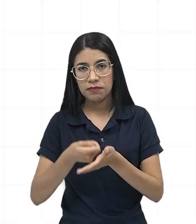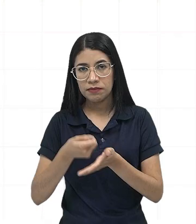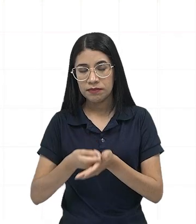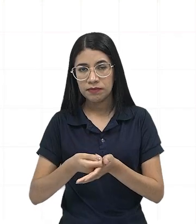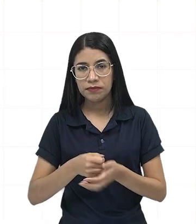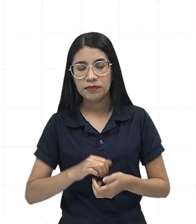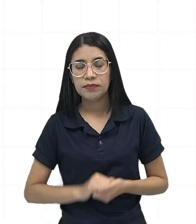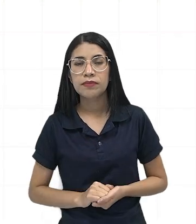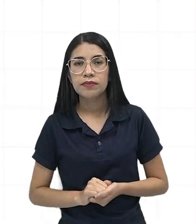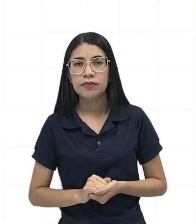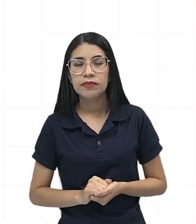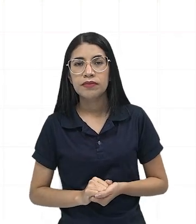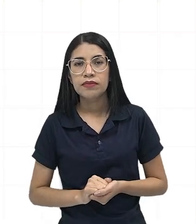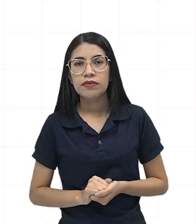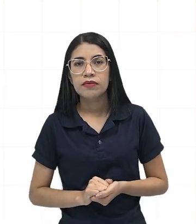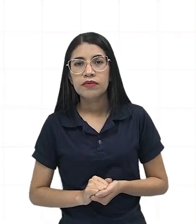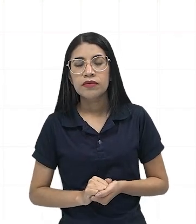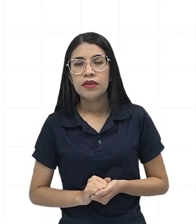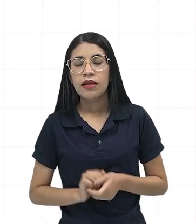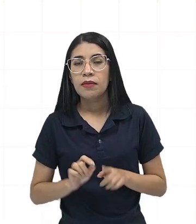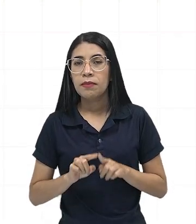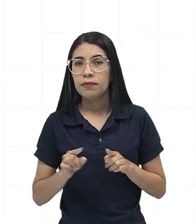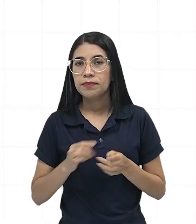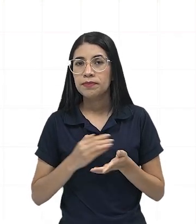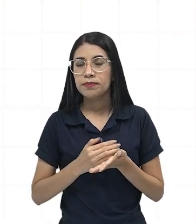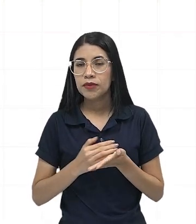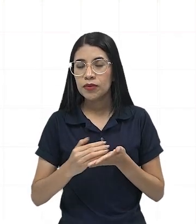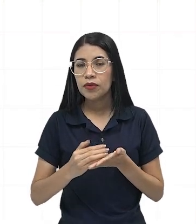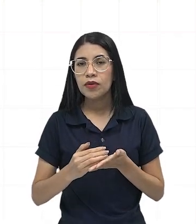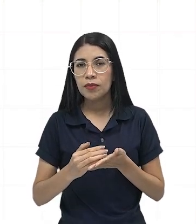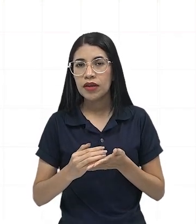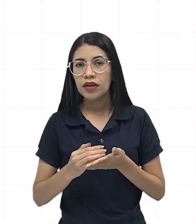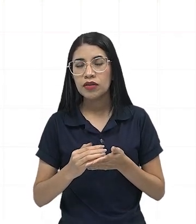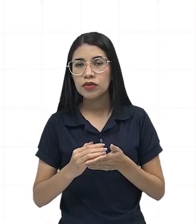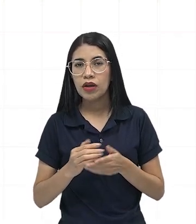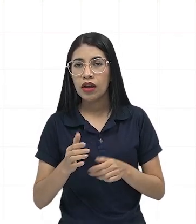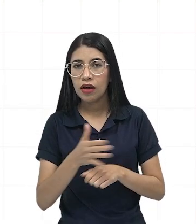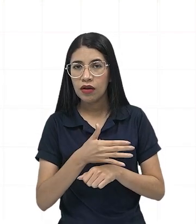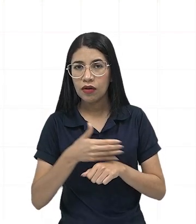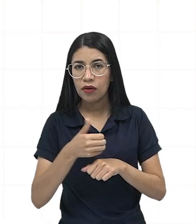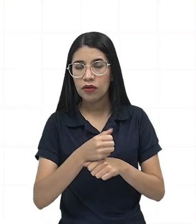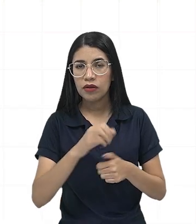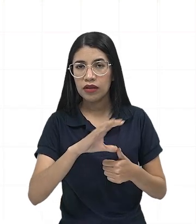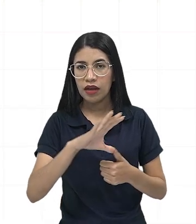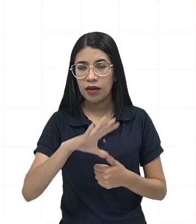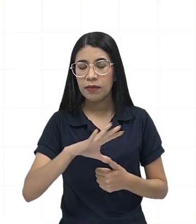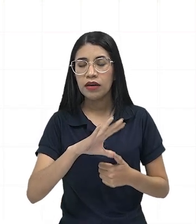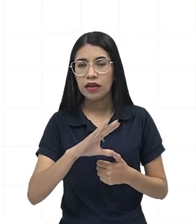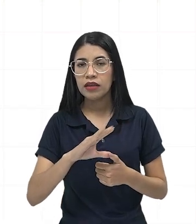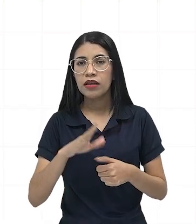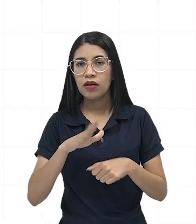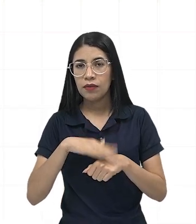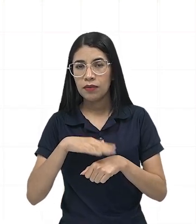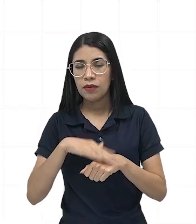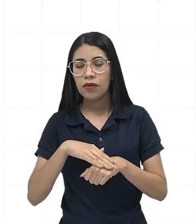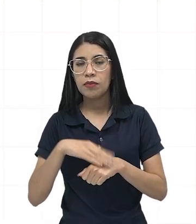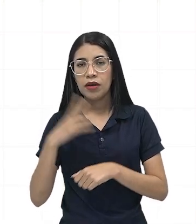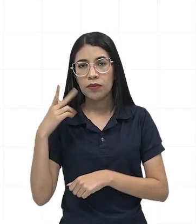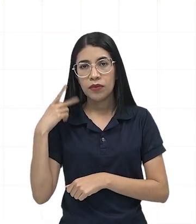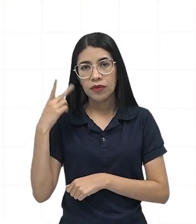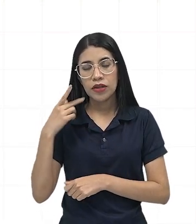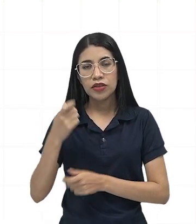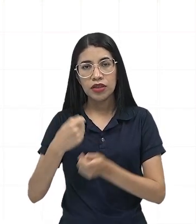administração. A questão é que, desde o início, as colônias inglesas na América tiveram, autonomia política